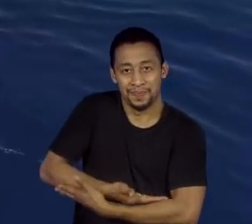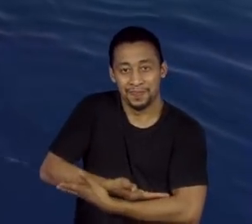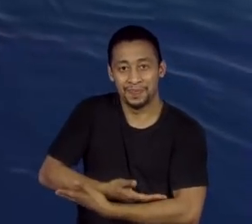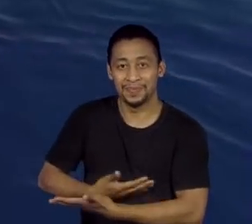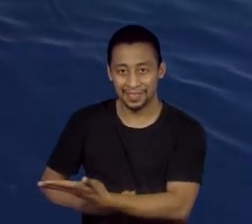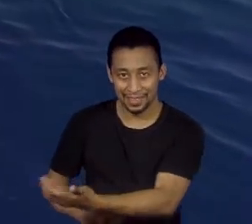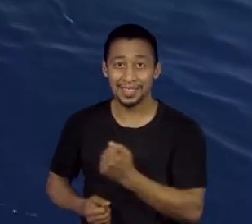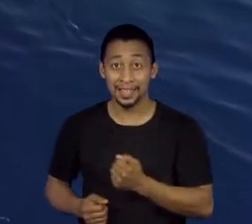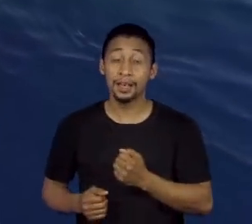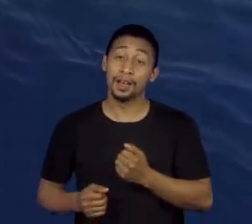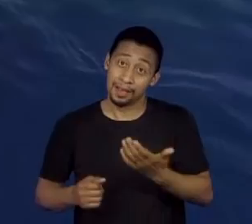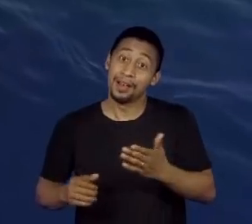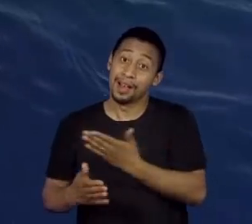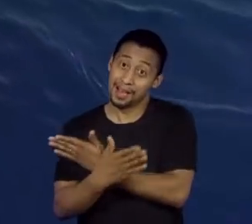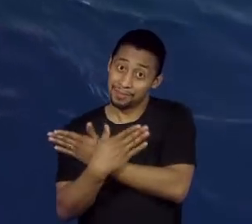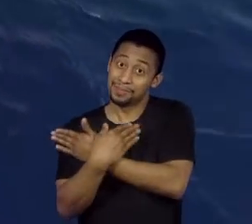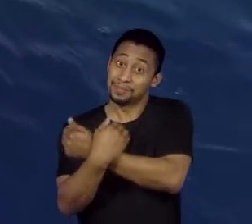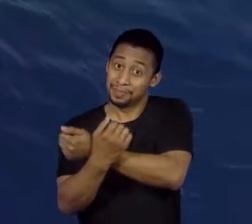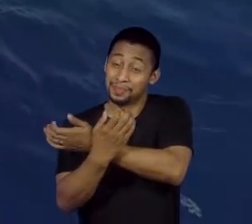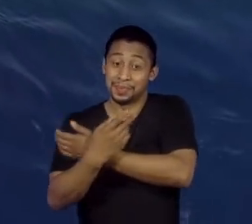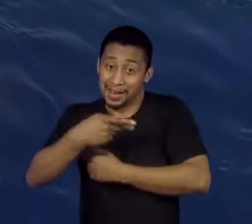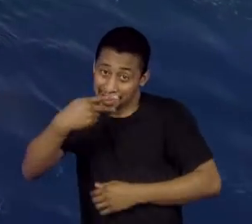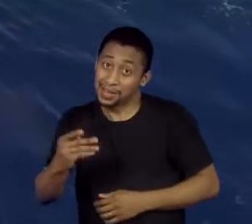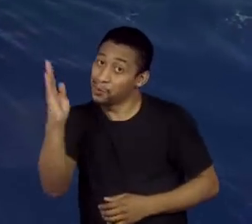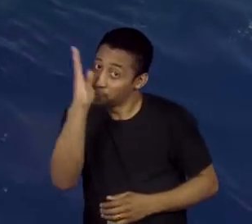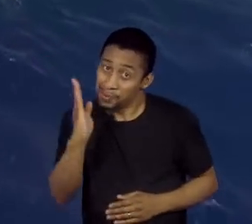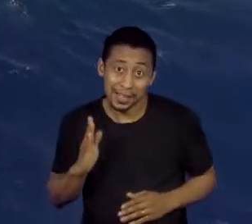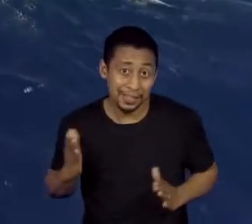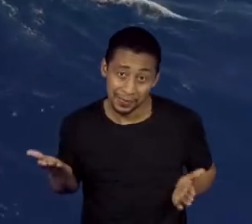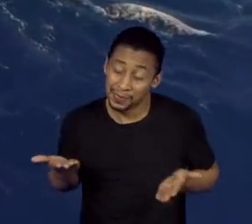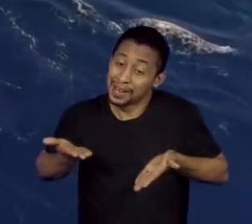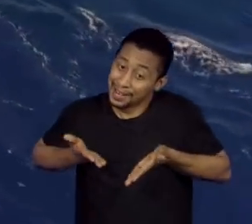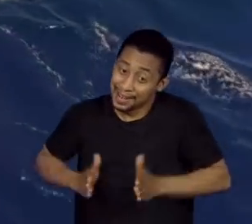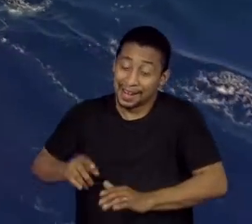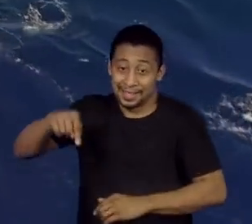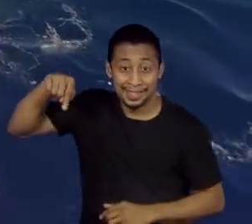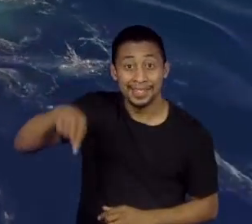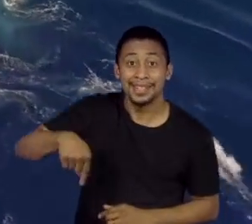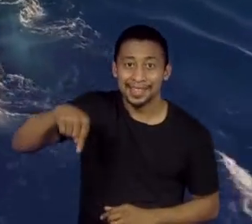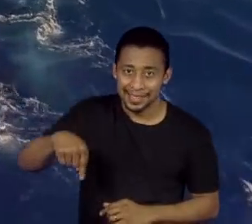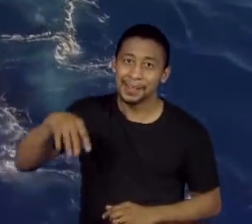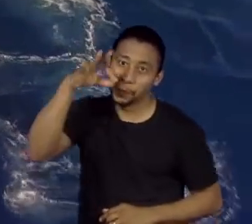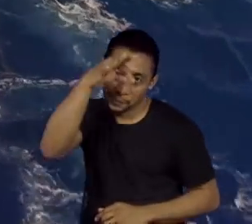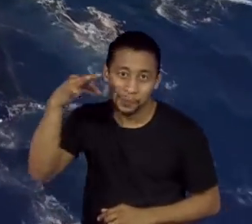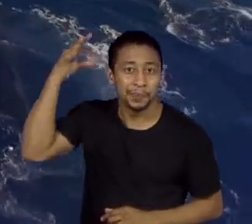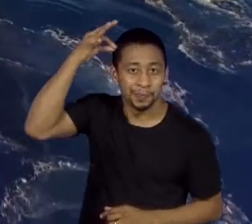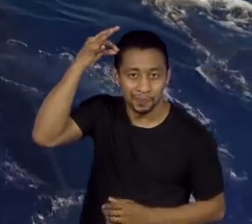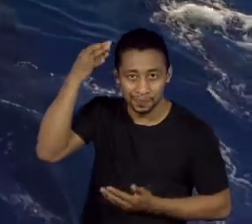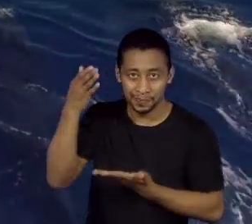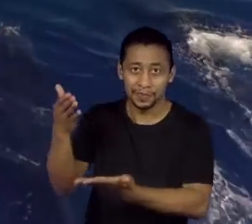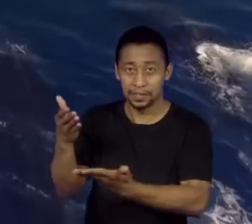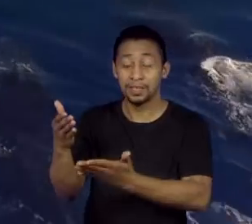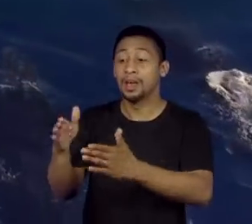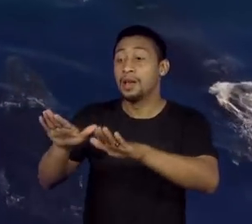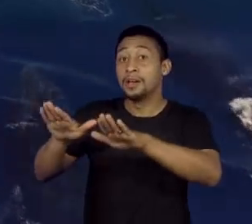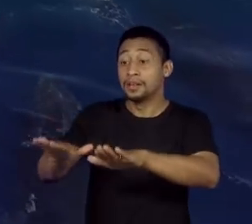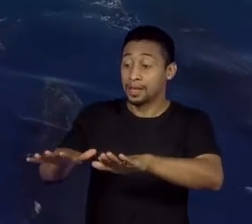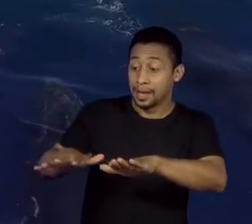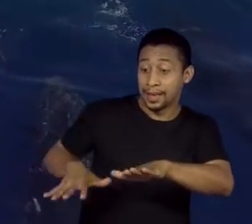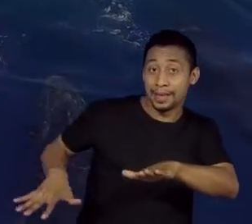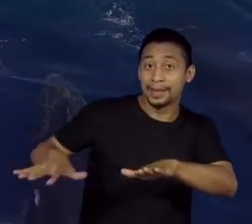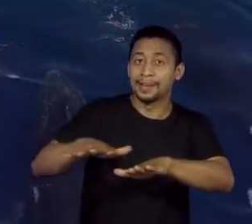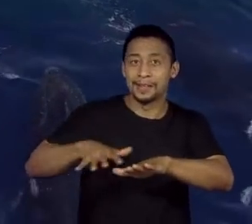são brasileiras, né? São capixabas, elas nascem aqui. Elas estão situadas nessa região aqui